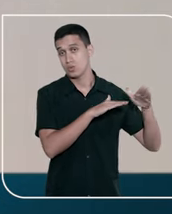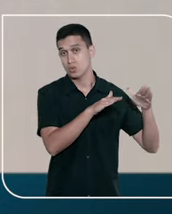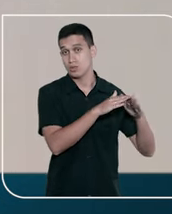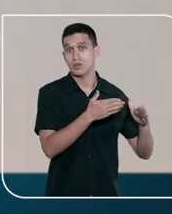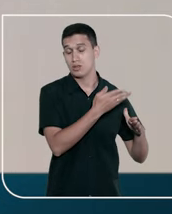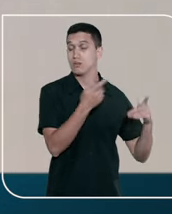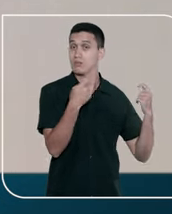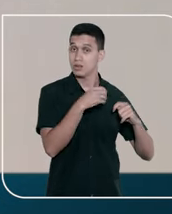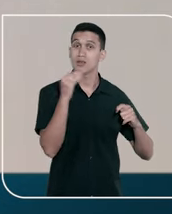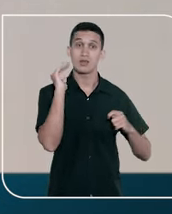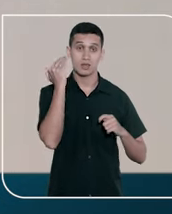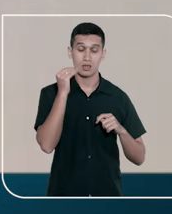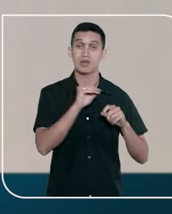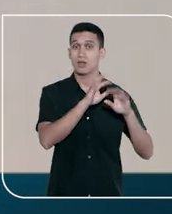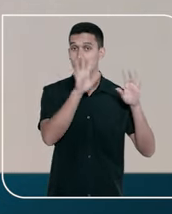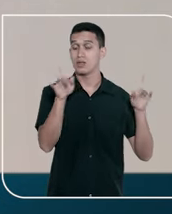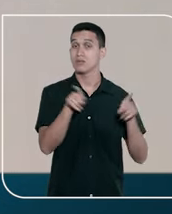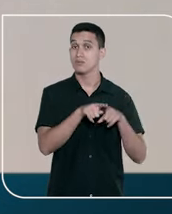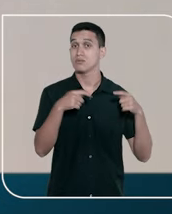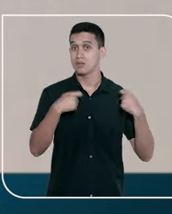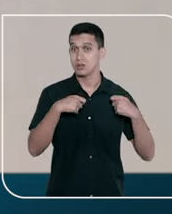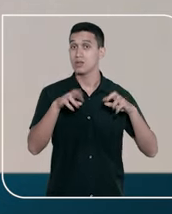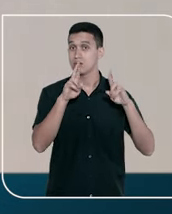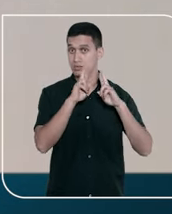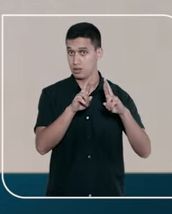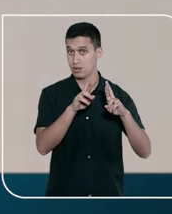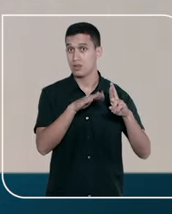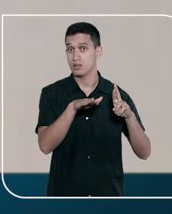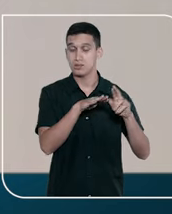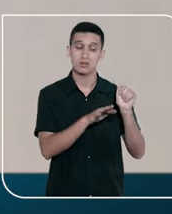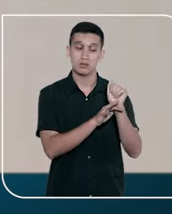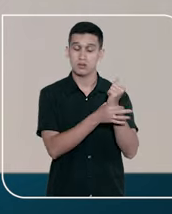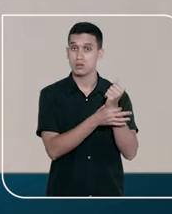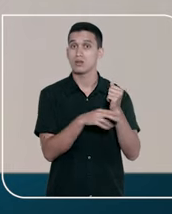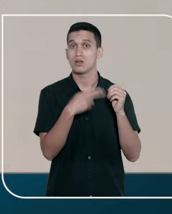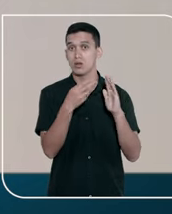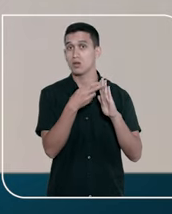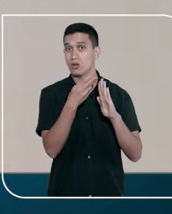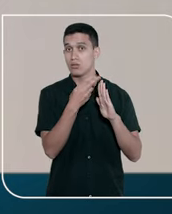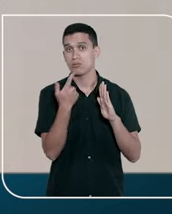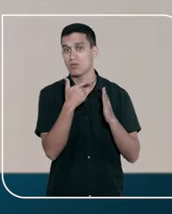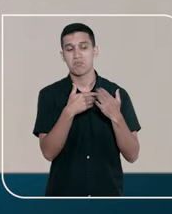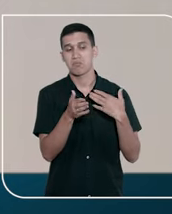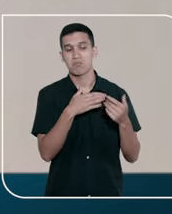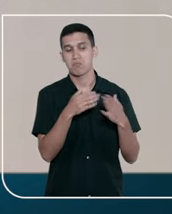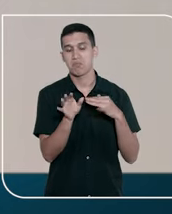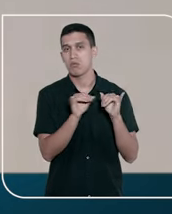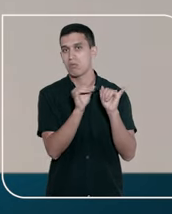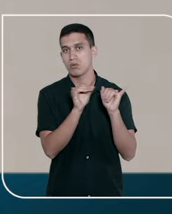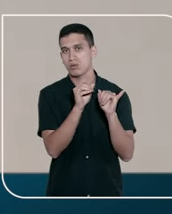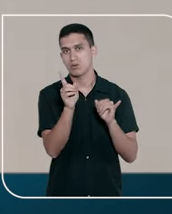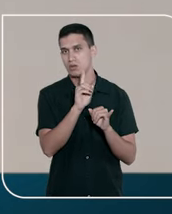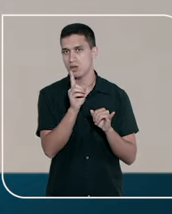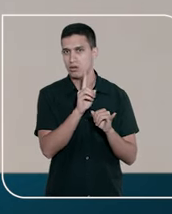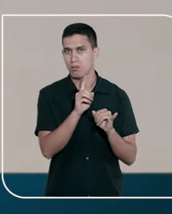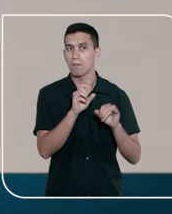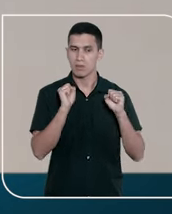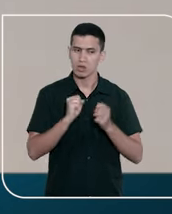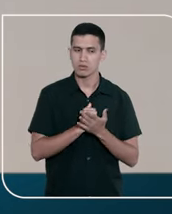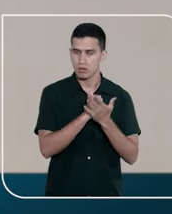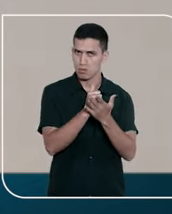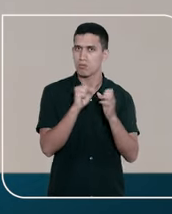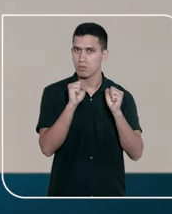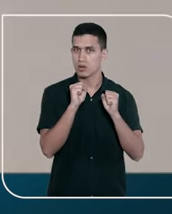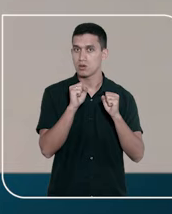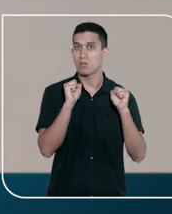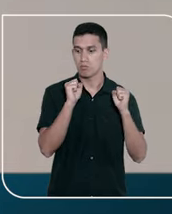que entender e tem que respeitar as normas de segurança. Então, as normas não estão aí à toa, né? Então, pode transportar? Pode. Pode cobrar,